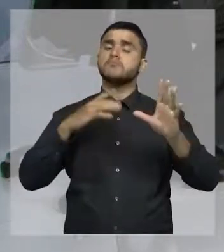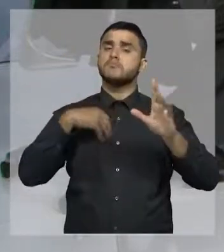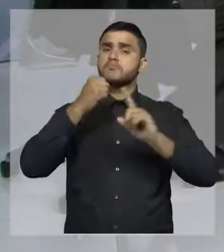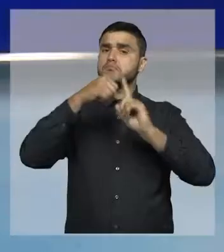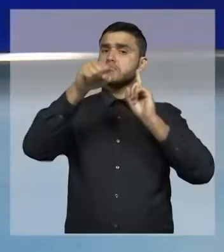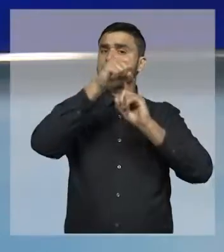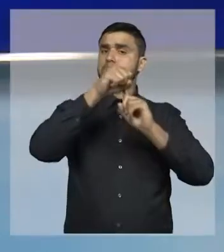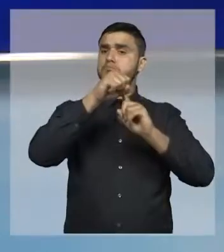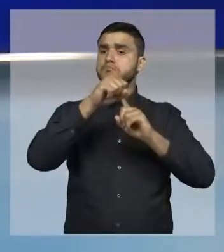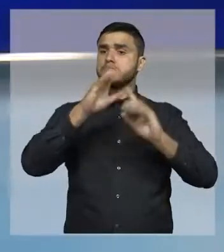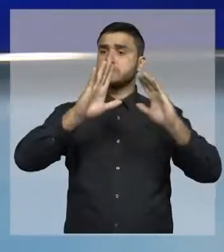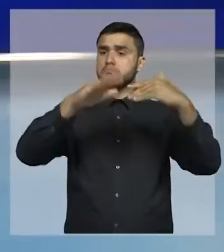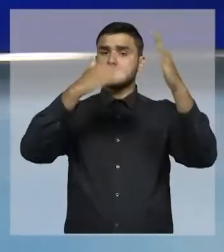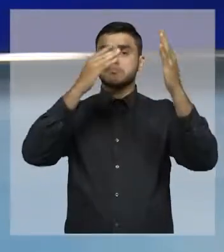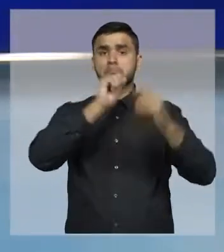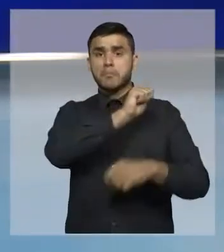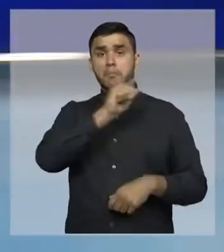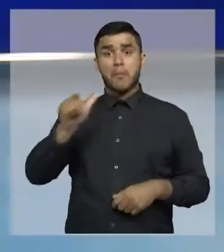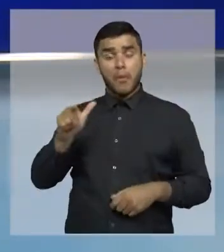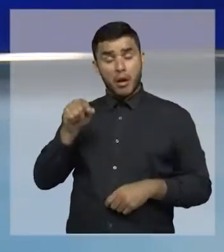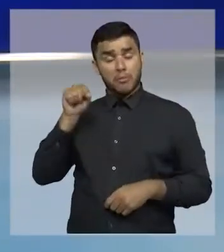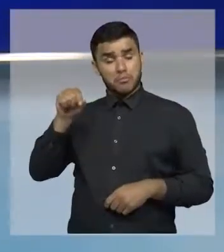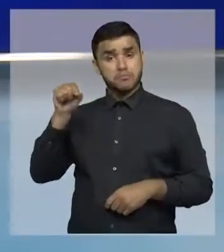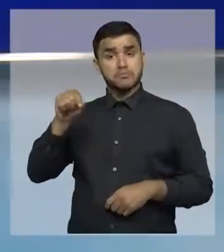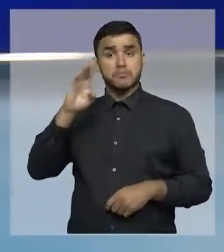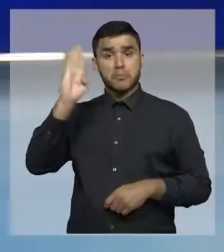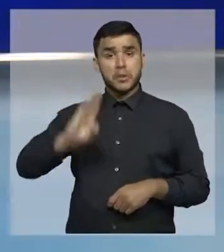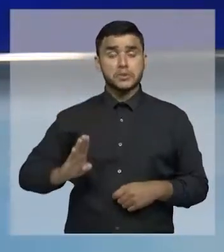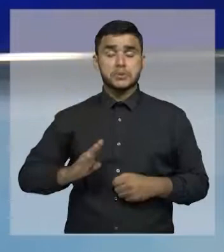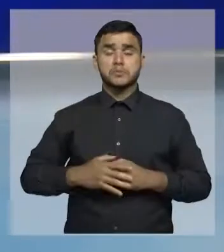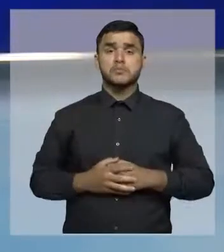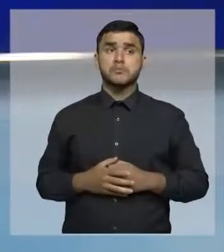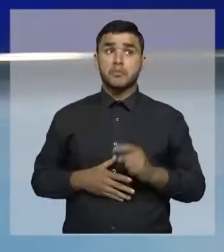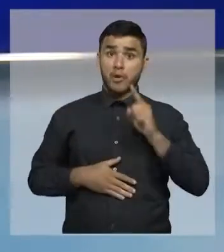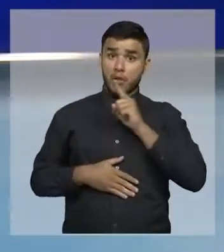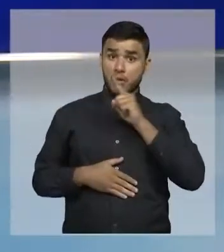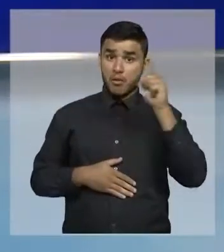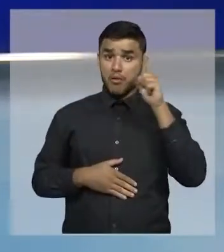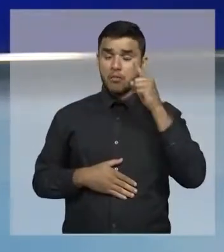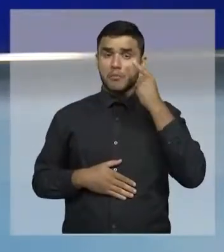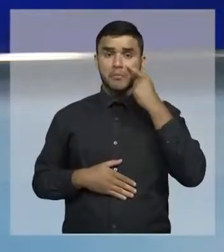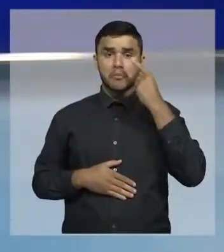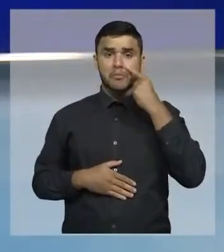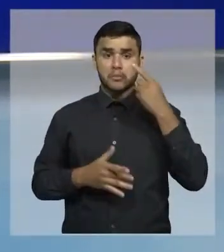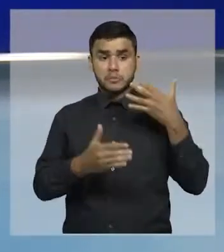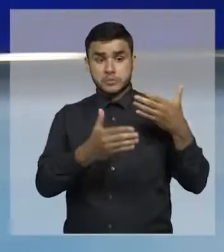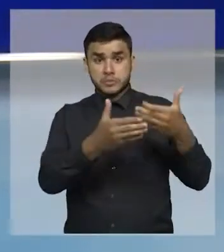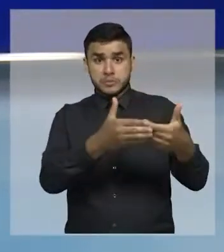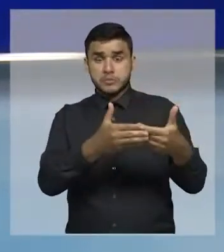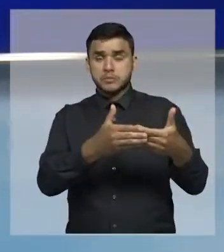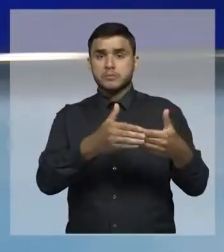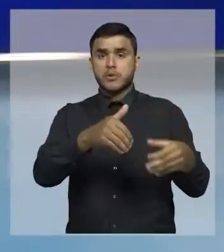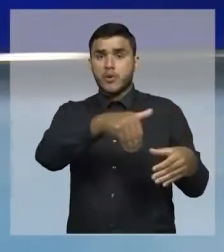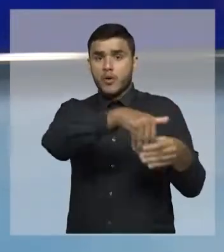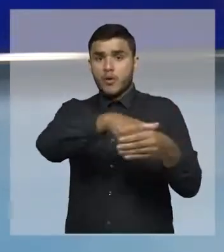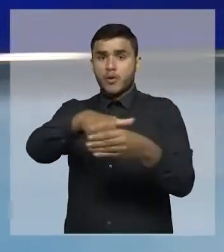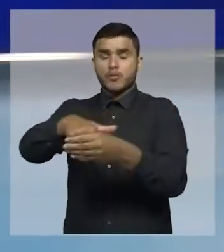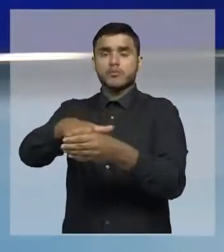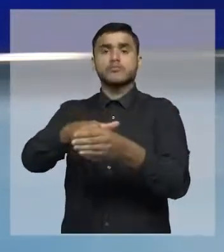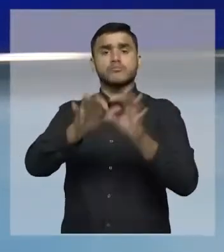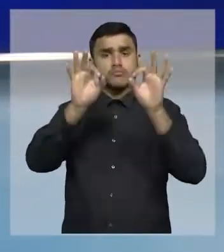extremamente mais desenvolvidas do que a nossa, essas eleições não são coincidentes. Elas se